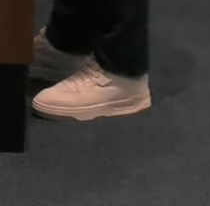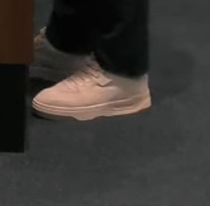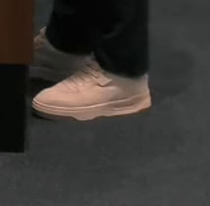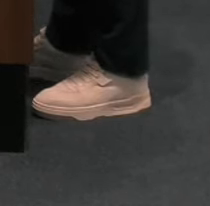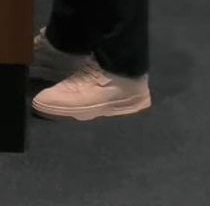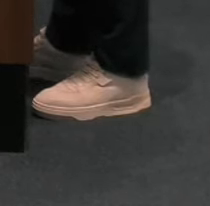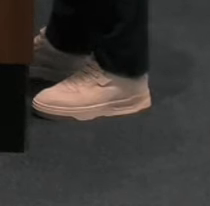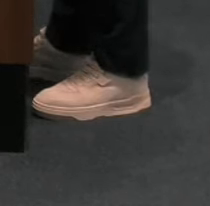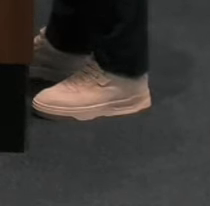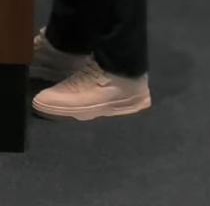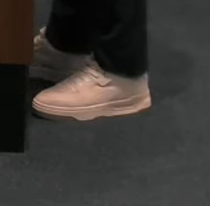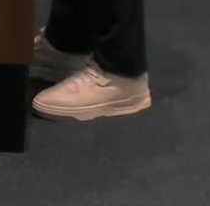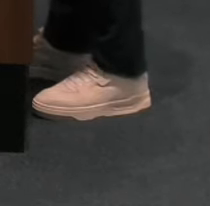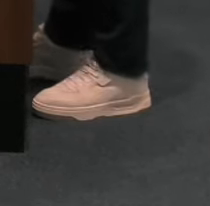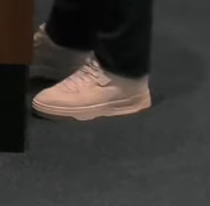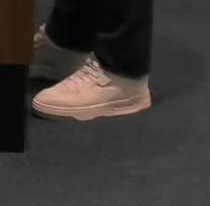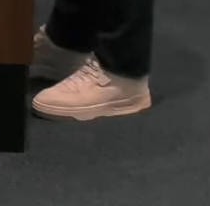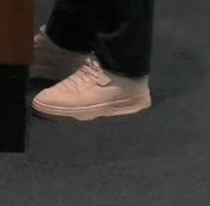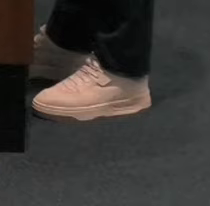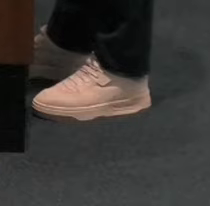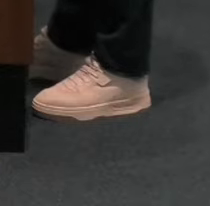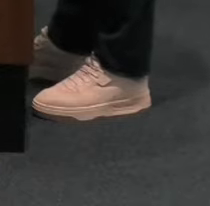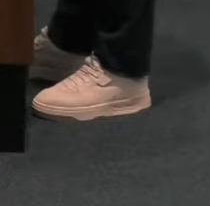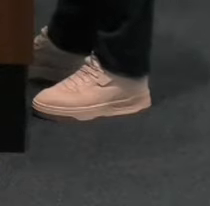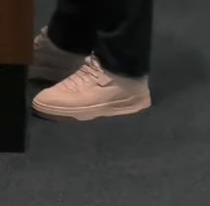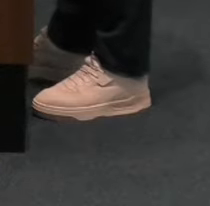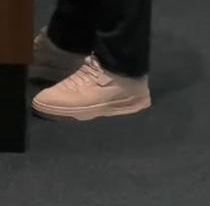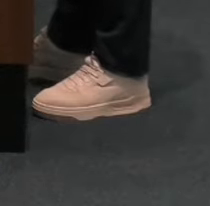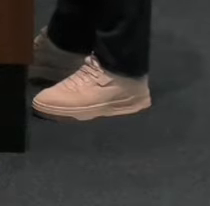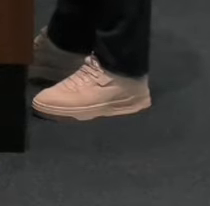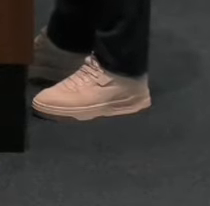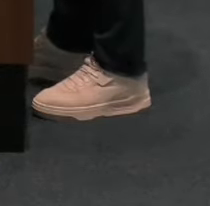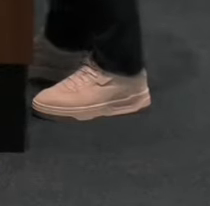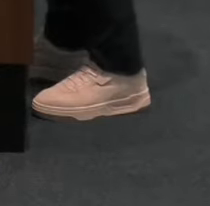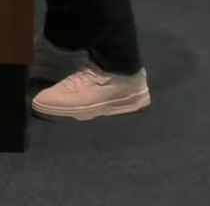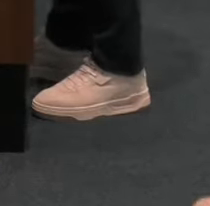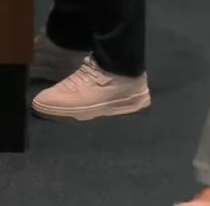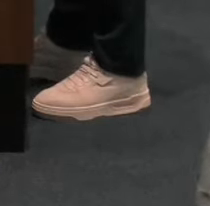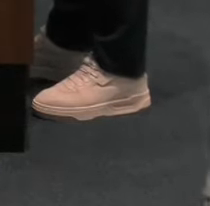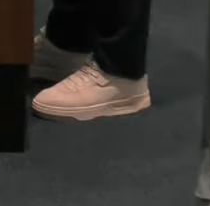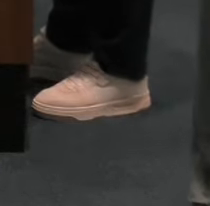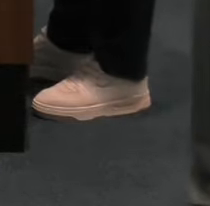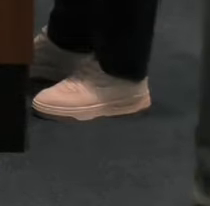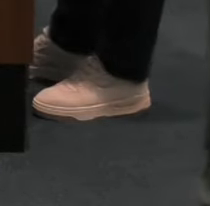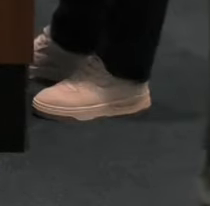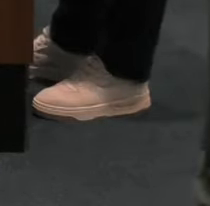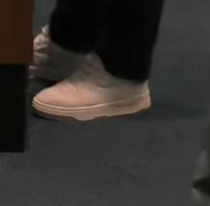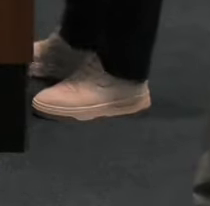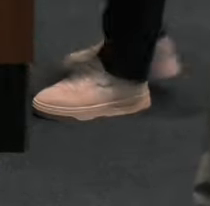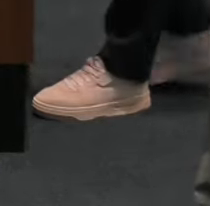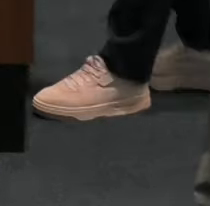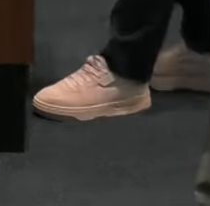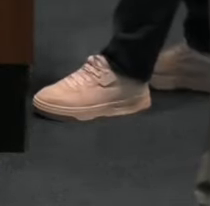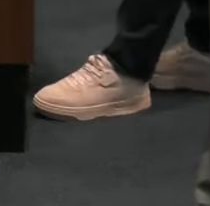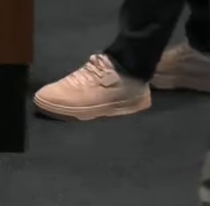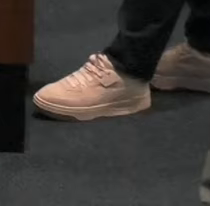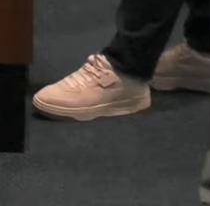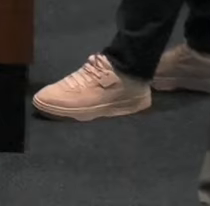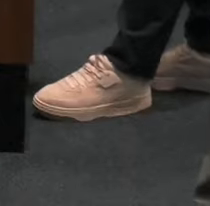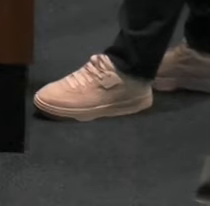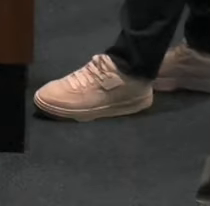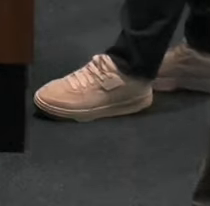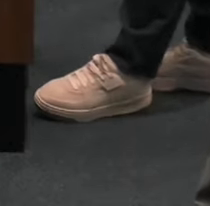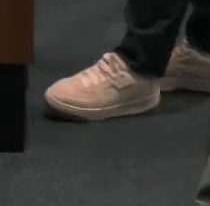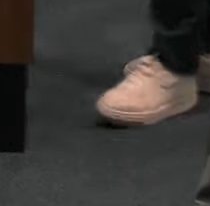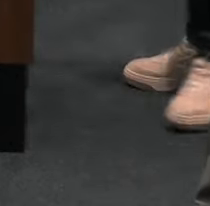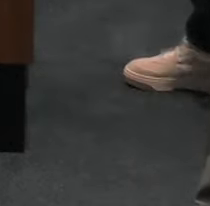do que vem sendo praticado na SEDUC. Mas o governo não quis fechar nenhum acordo. Dessa forma, a gente não